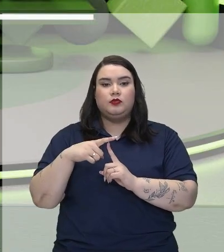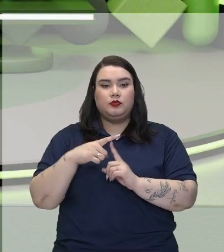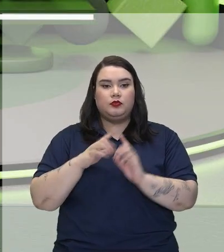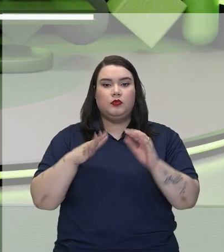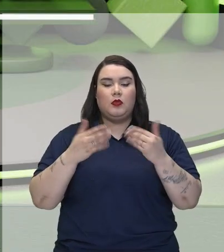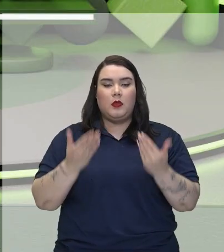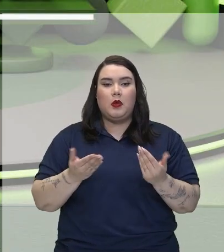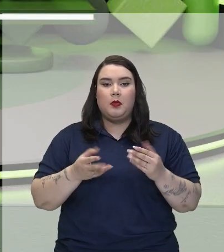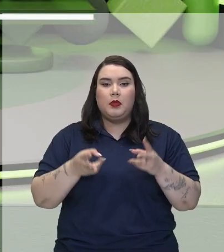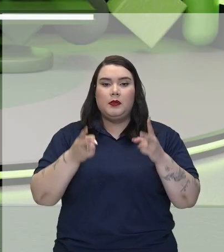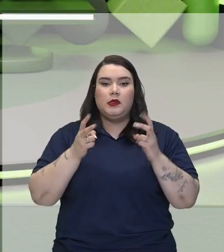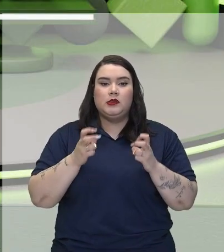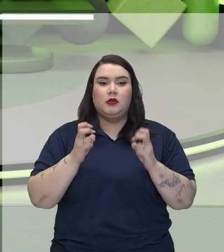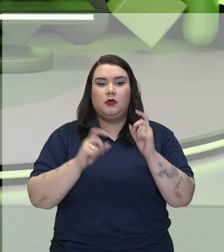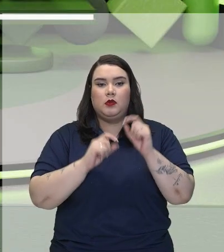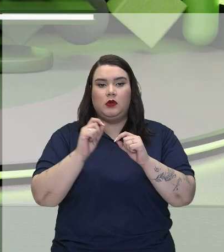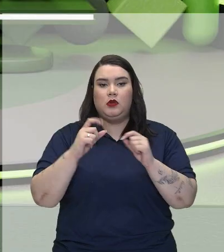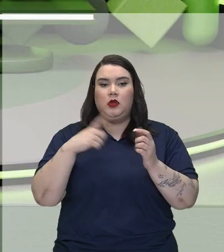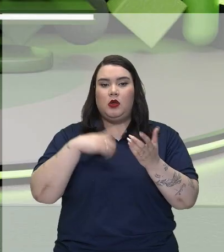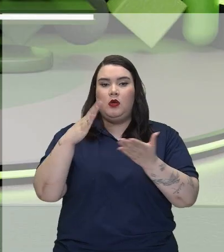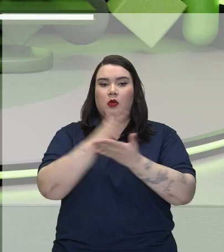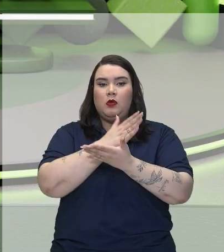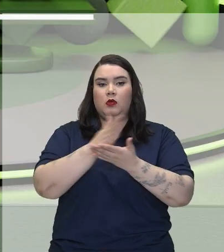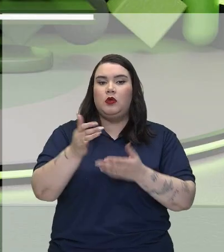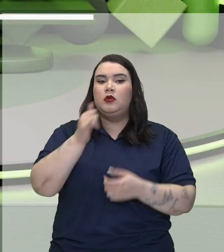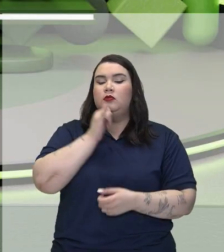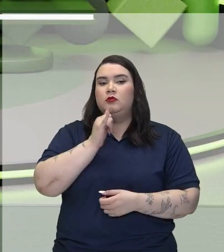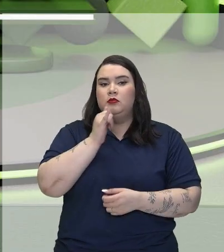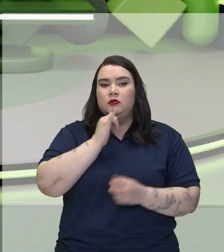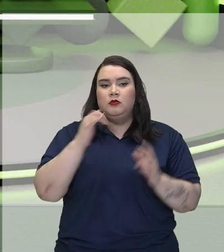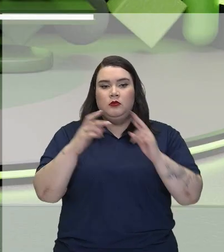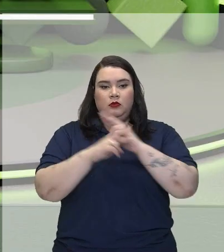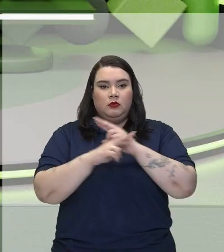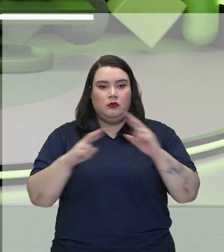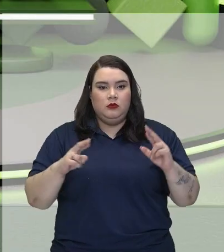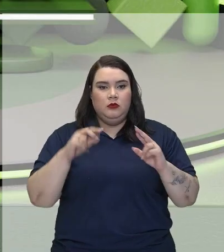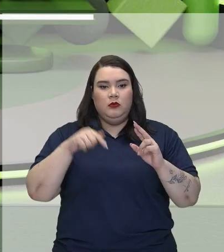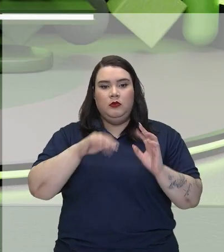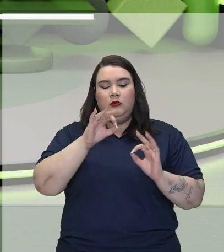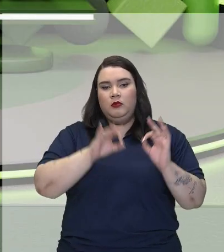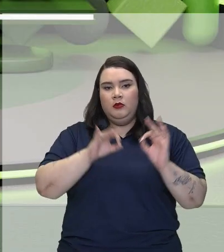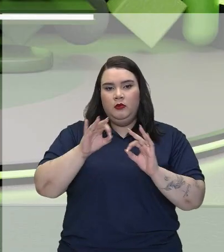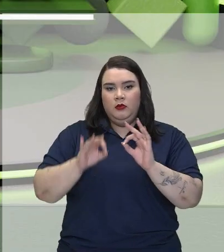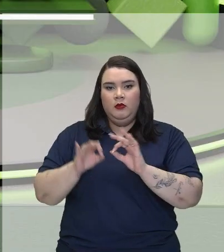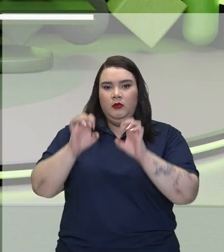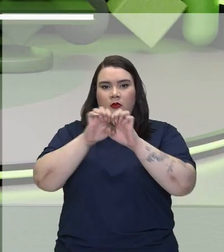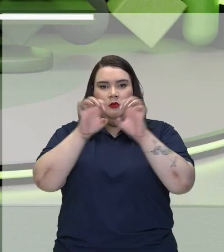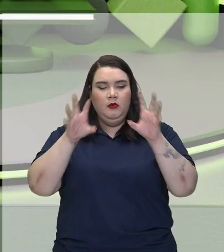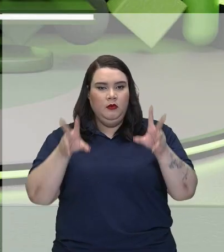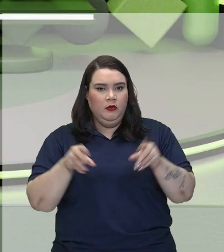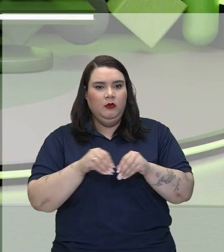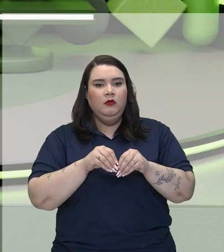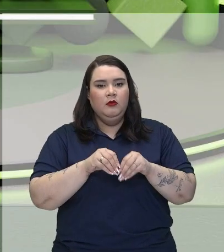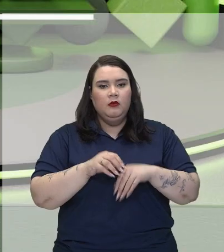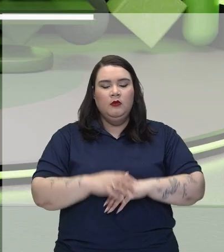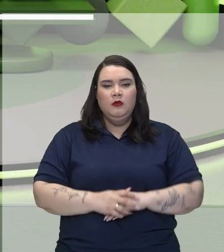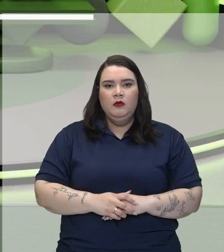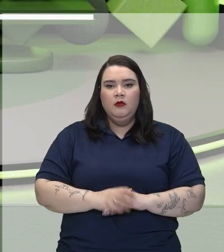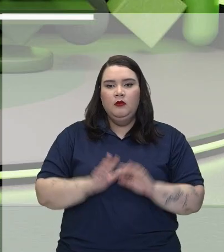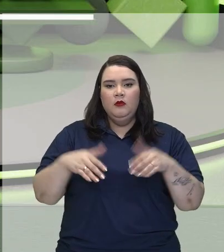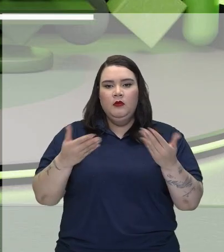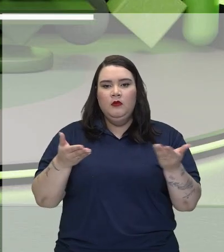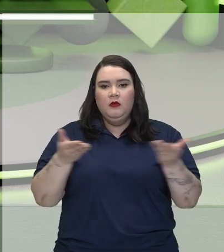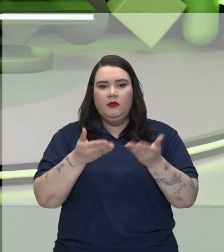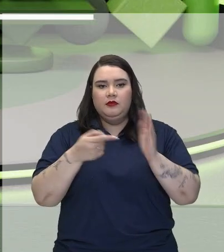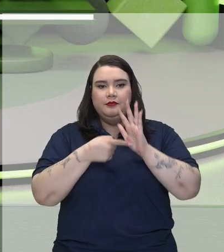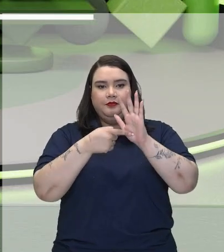gente observa aqui alguns exemplos relacionados a essa organização ecológica, né? Então, aqui a gente trouxe